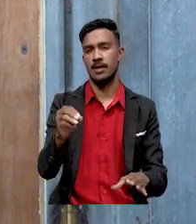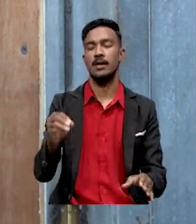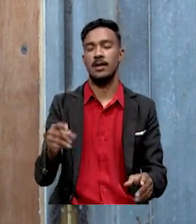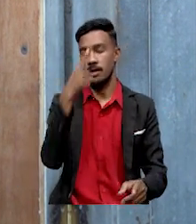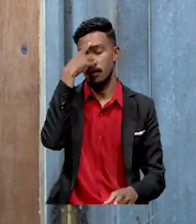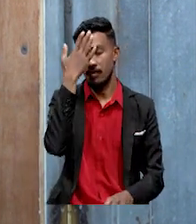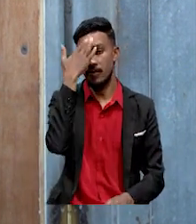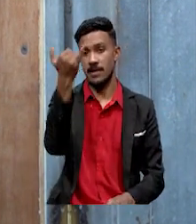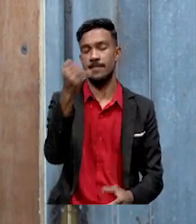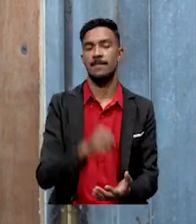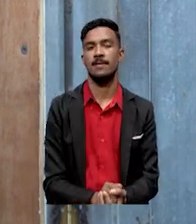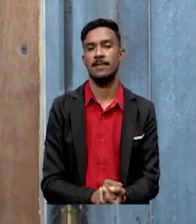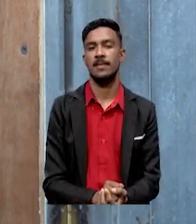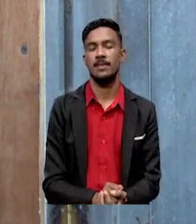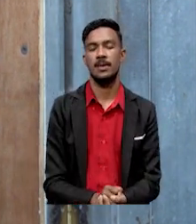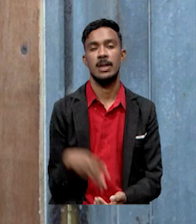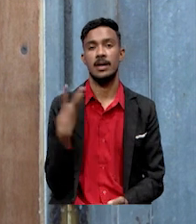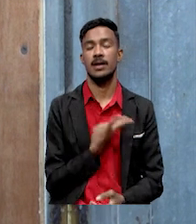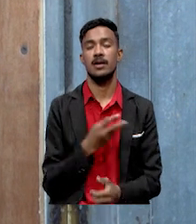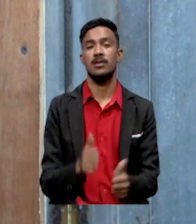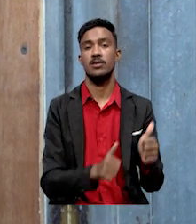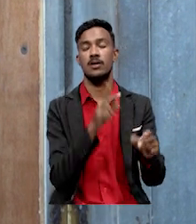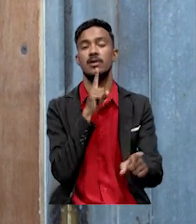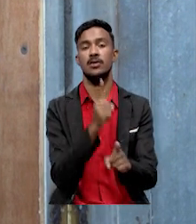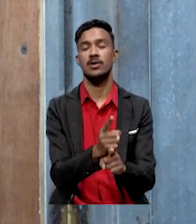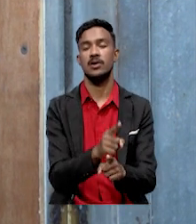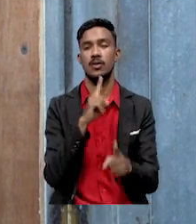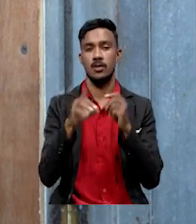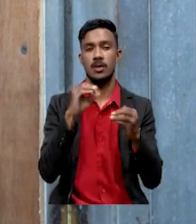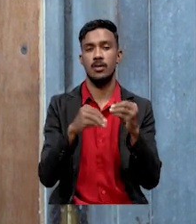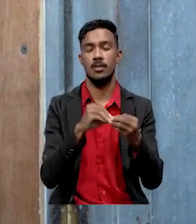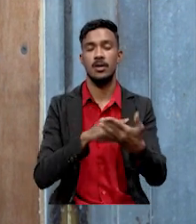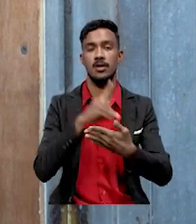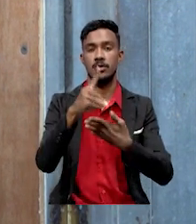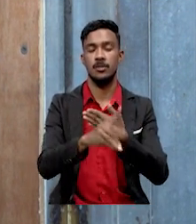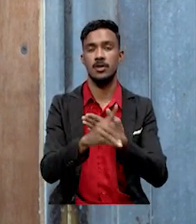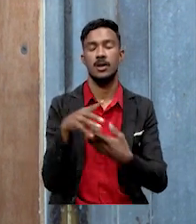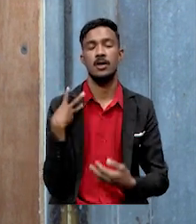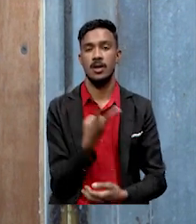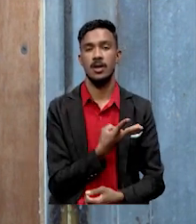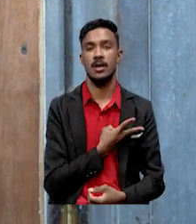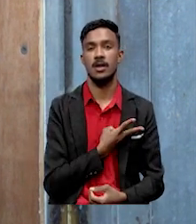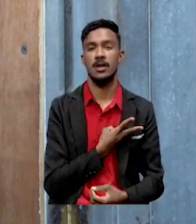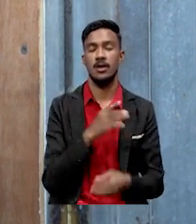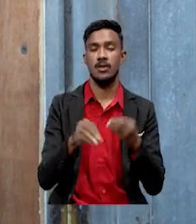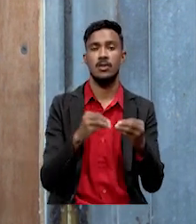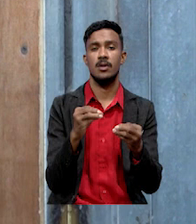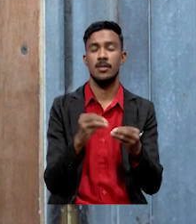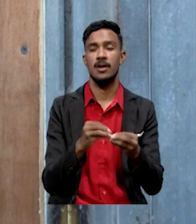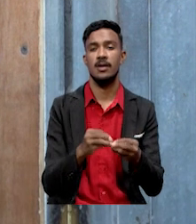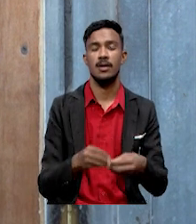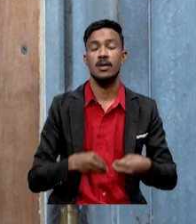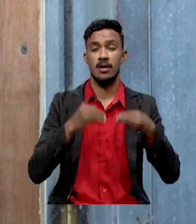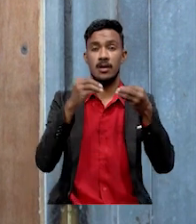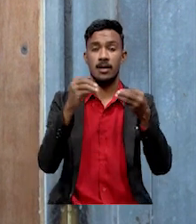seda. Ita setur lolos, ita kolio kono ba desenvolvimento nene, ita koloka emane harea nebe